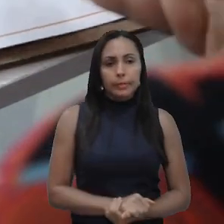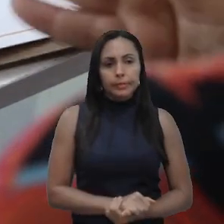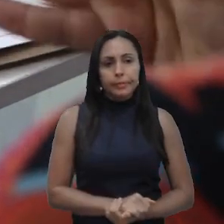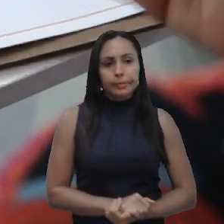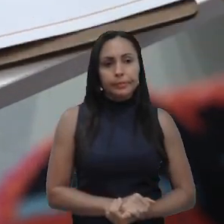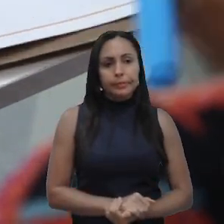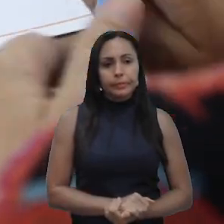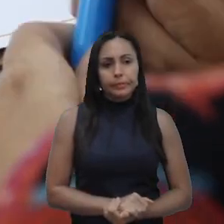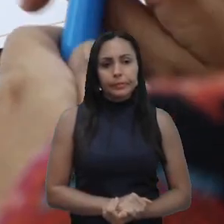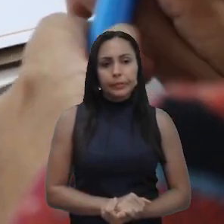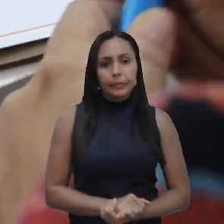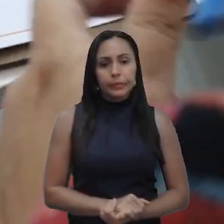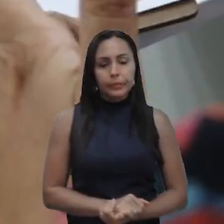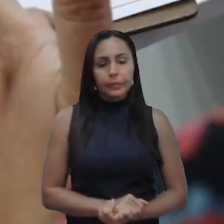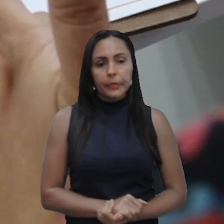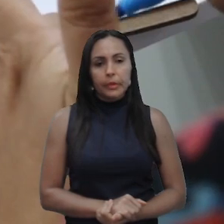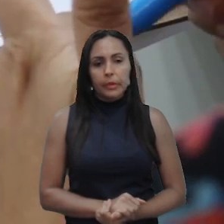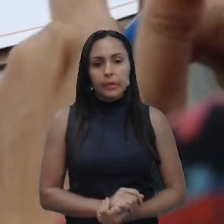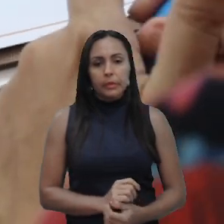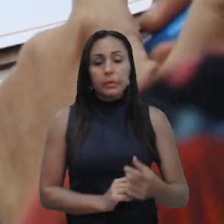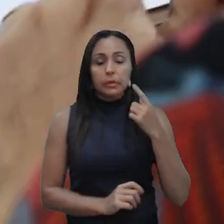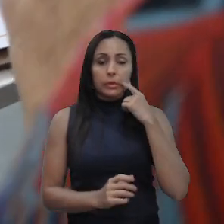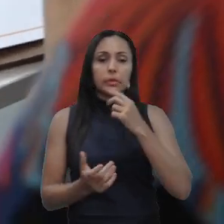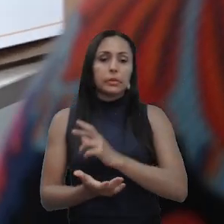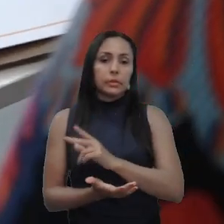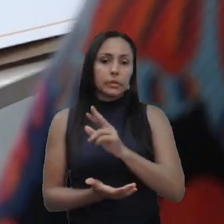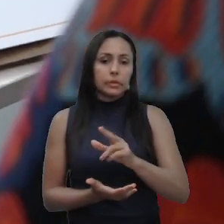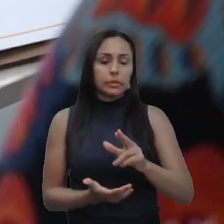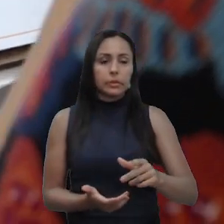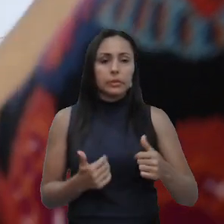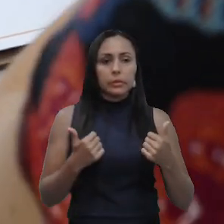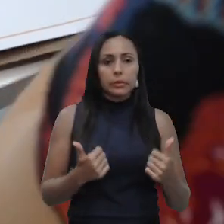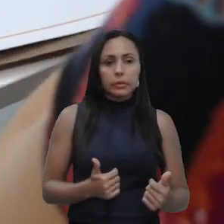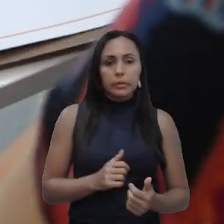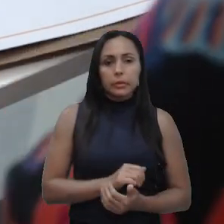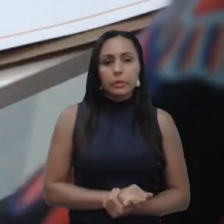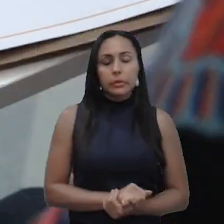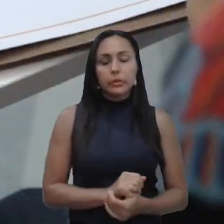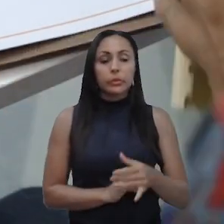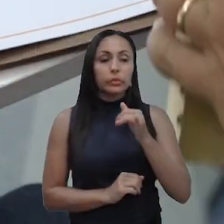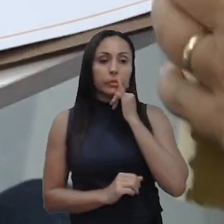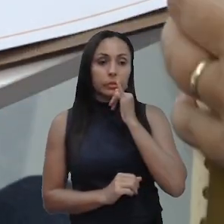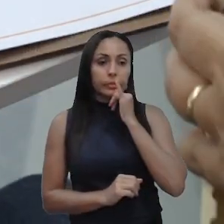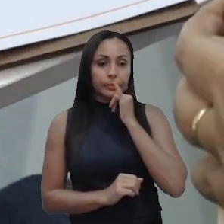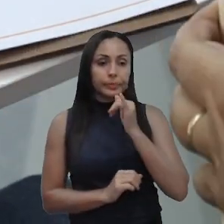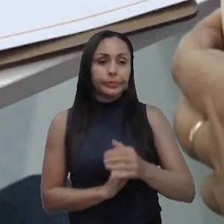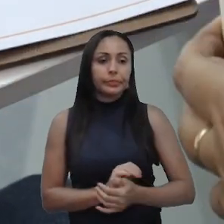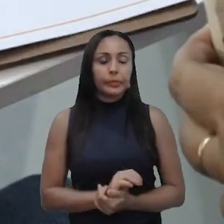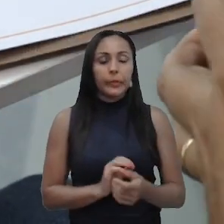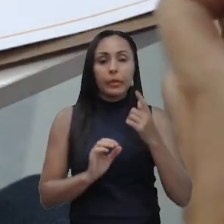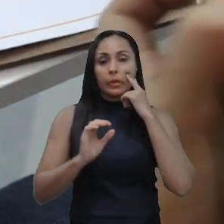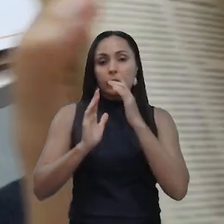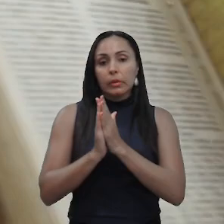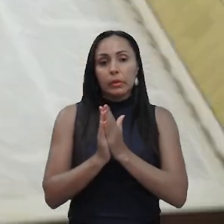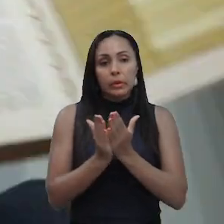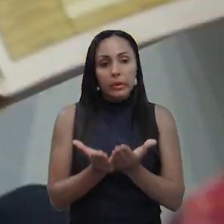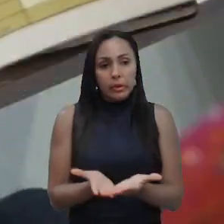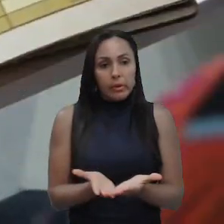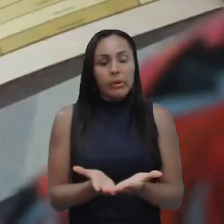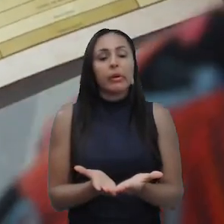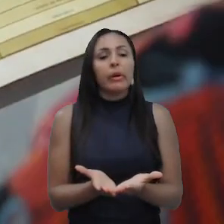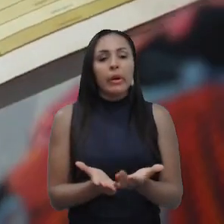páginas, elas podem ser bem diversificadas. Eu trouxe aqui um exemplo de um livro, que é um livro